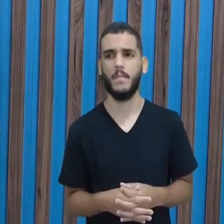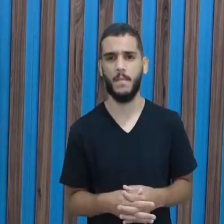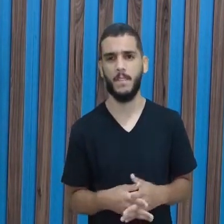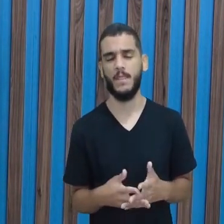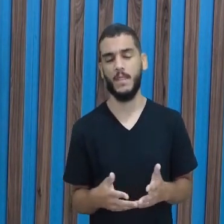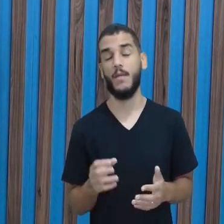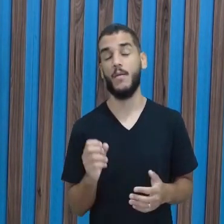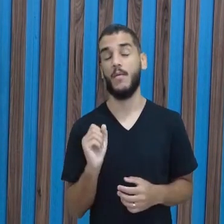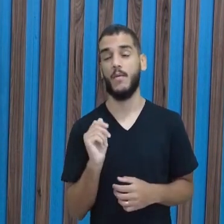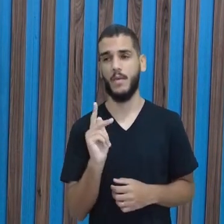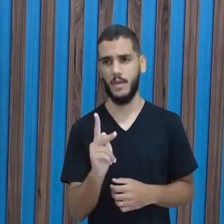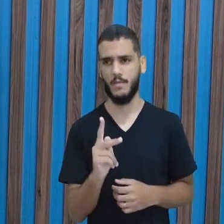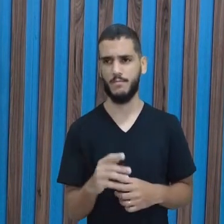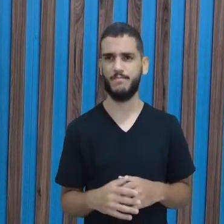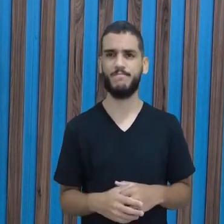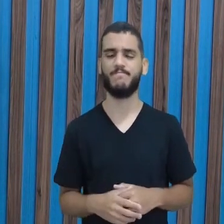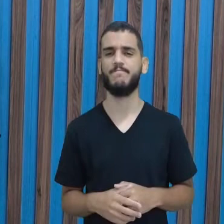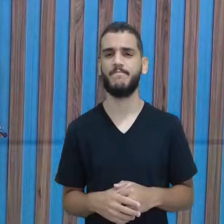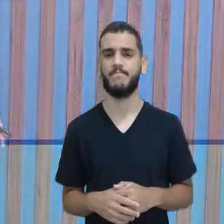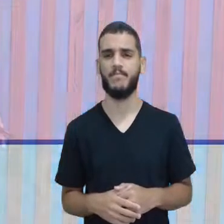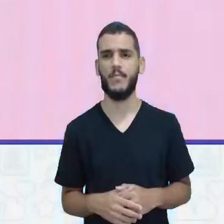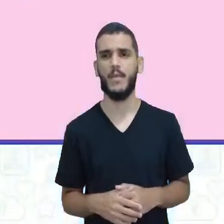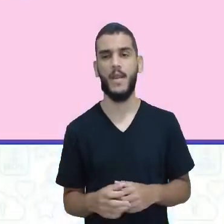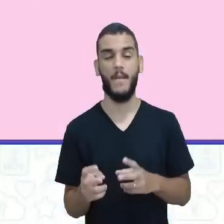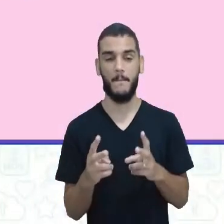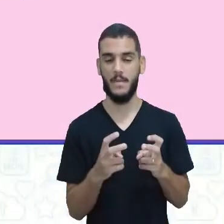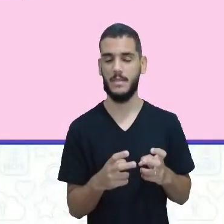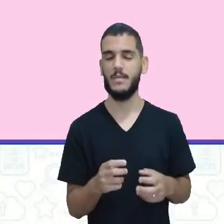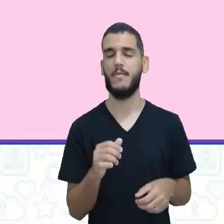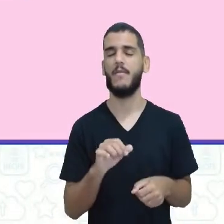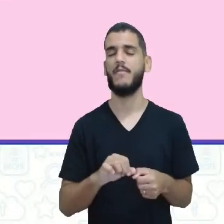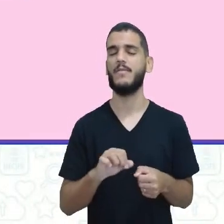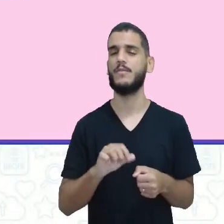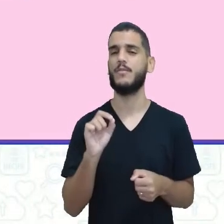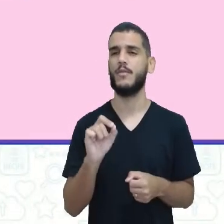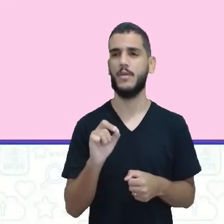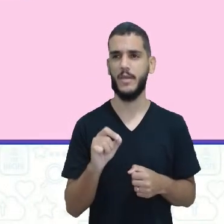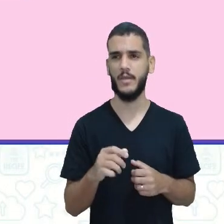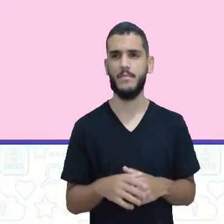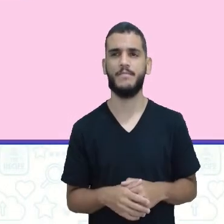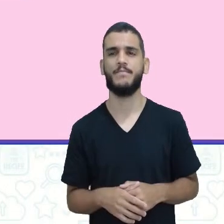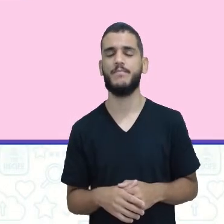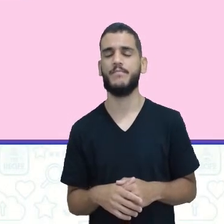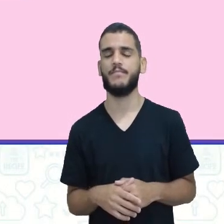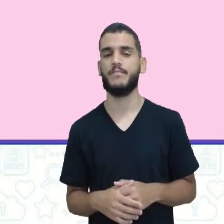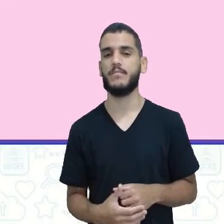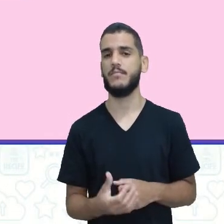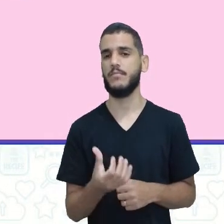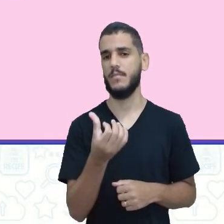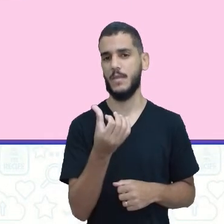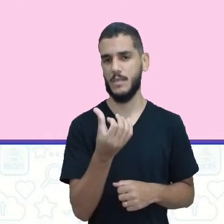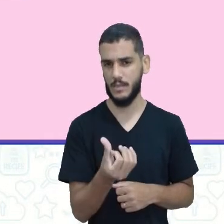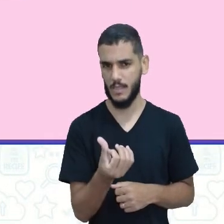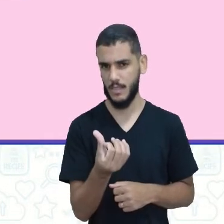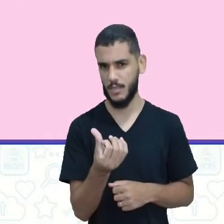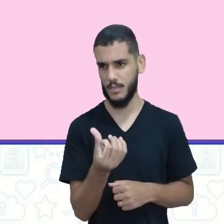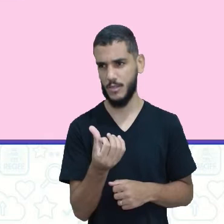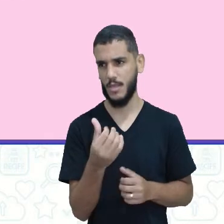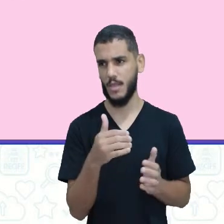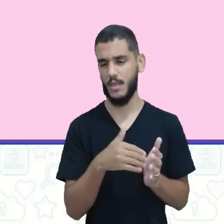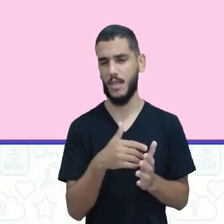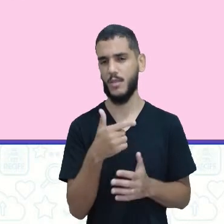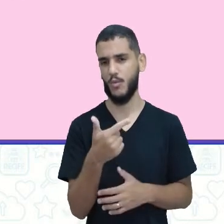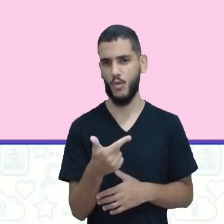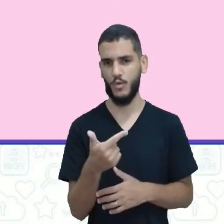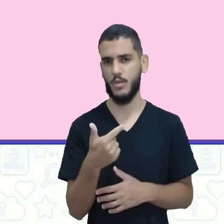Tá? Olha só, o que eu fiz? De 6 para 2, eu estou